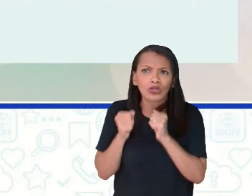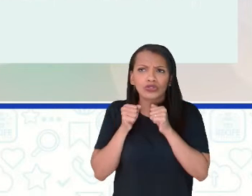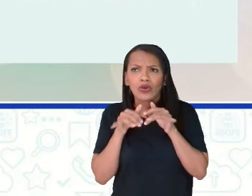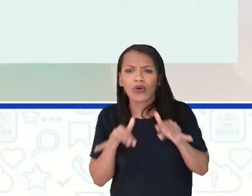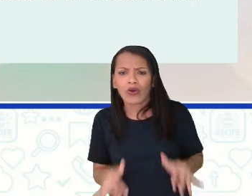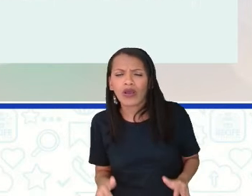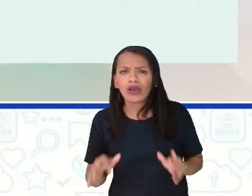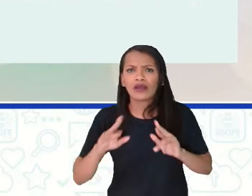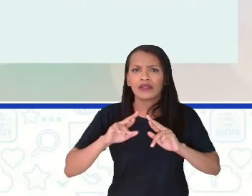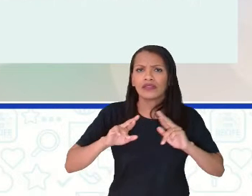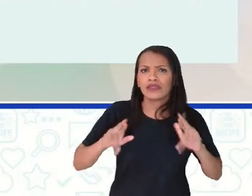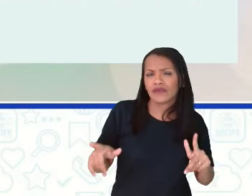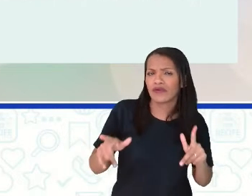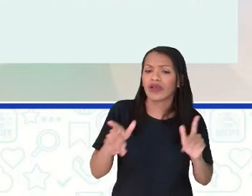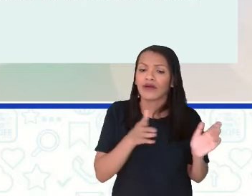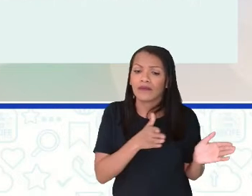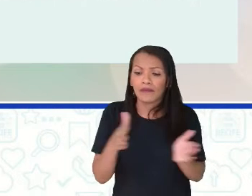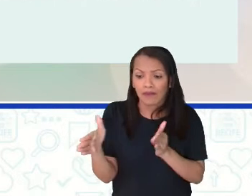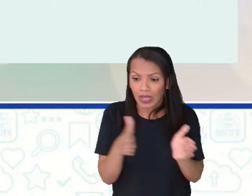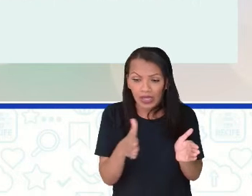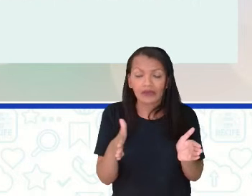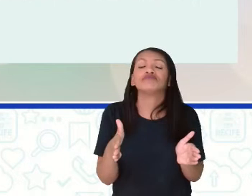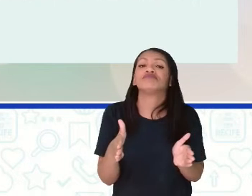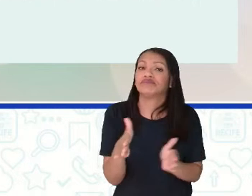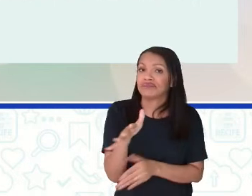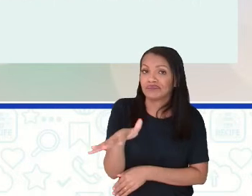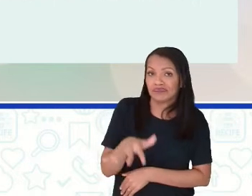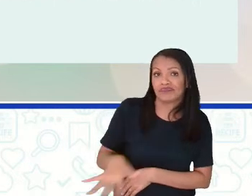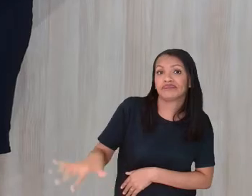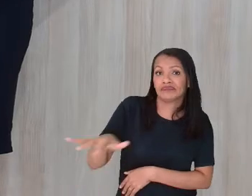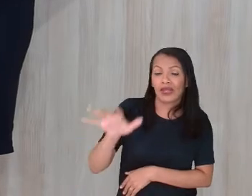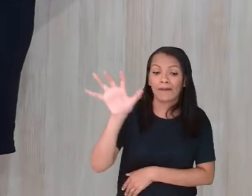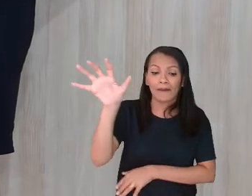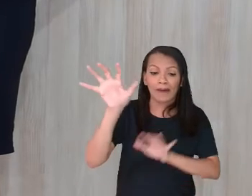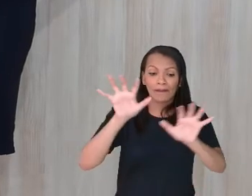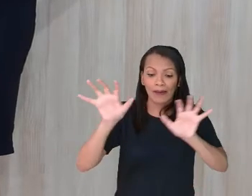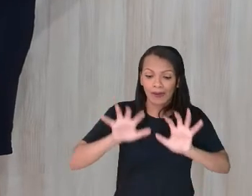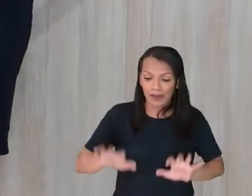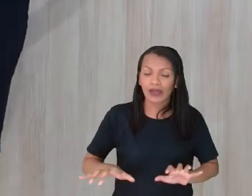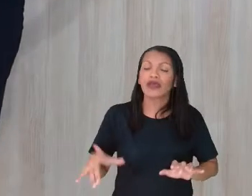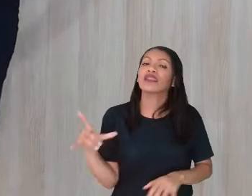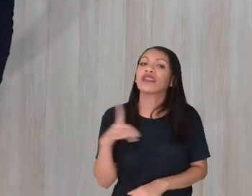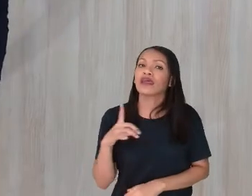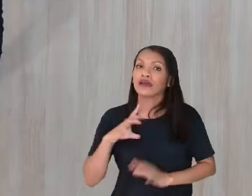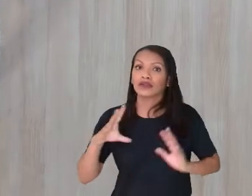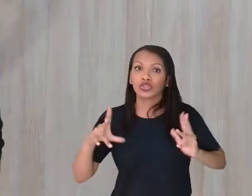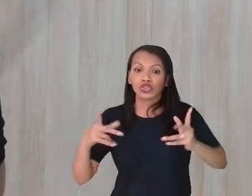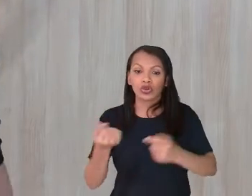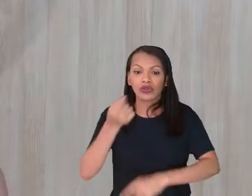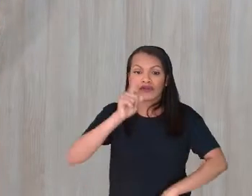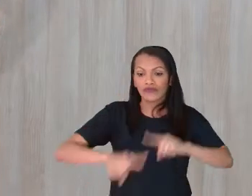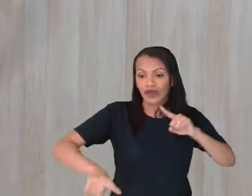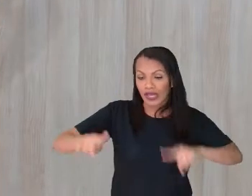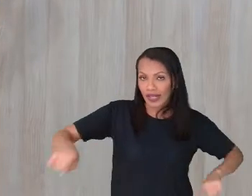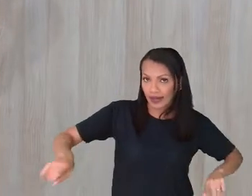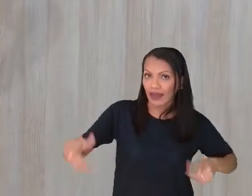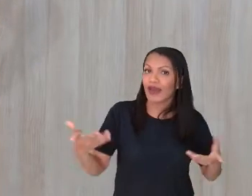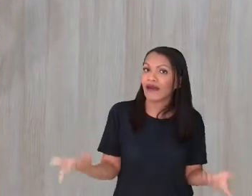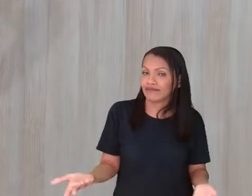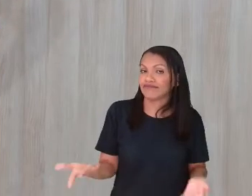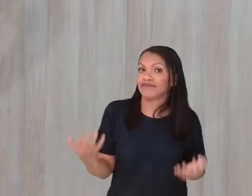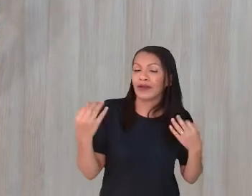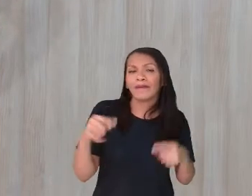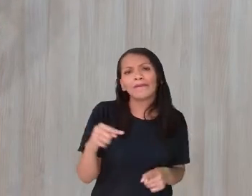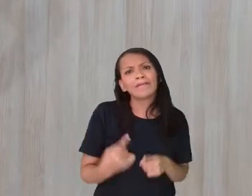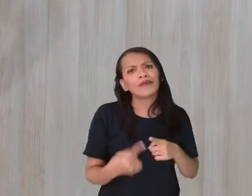diferentes em diferentes épocas e regiões. Isso é que a gente estava aqui falando, que há toda uma variedade de versões.